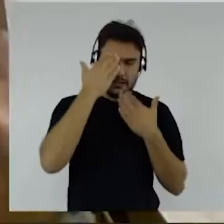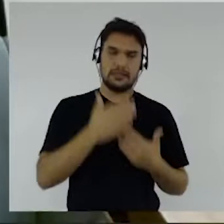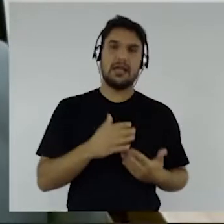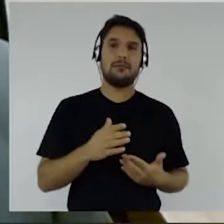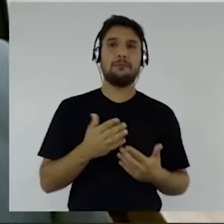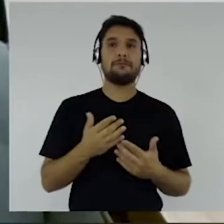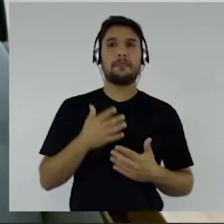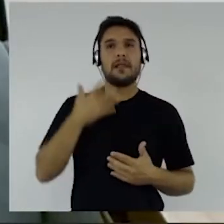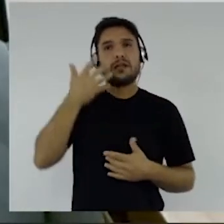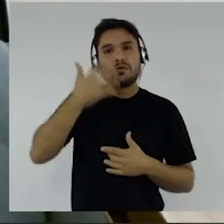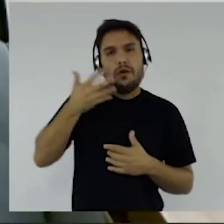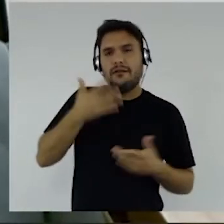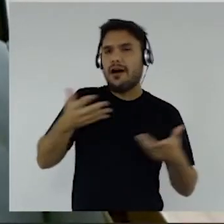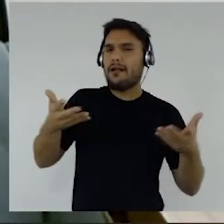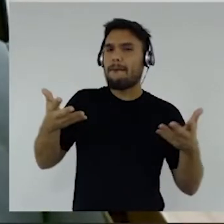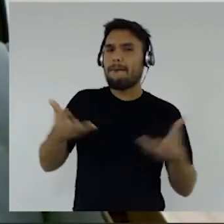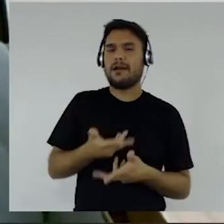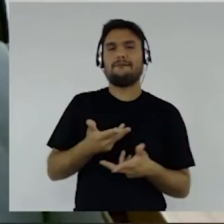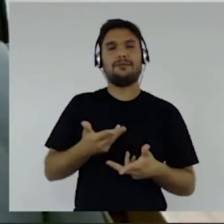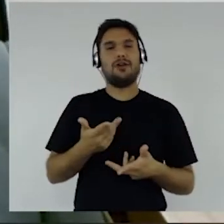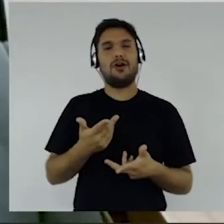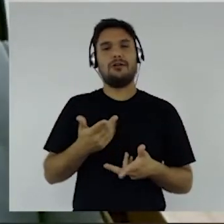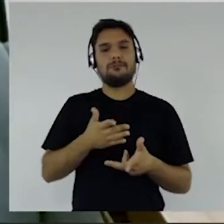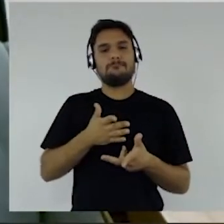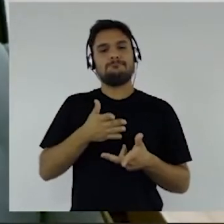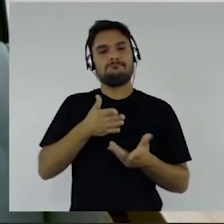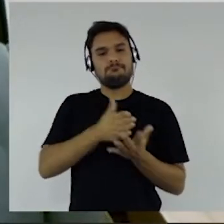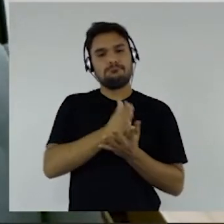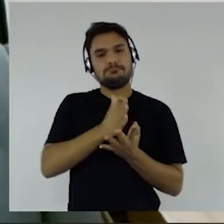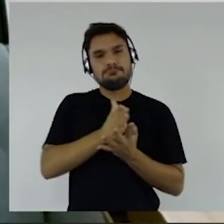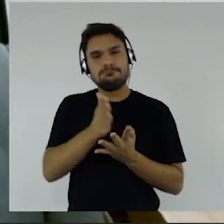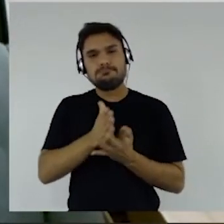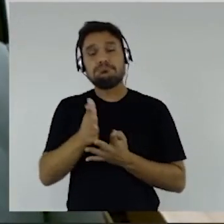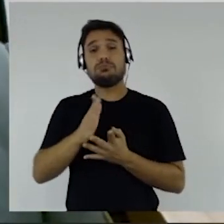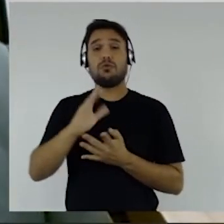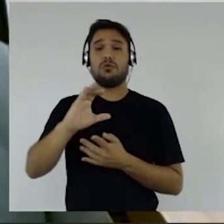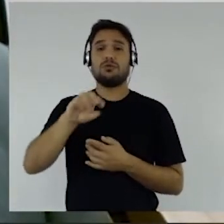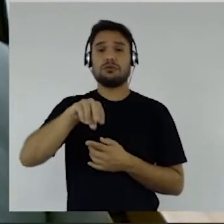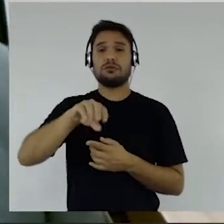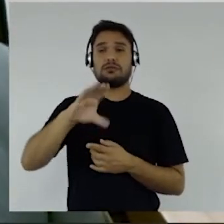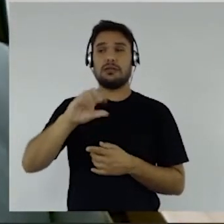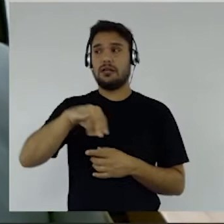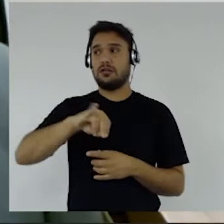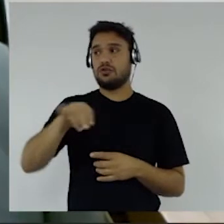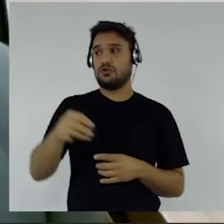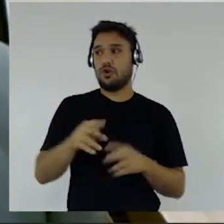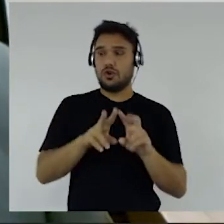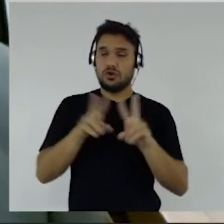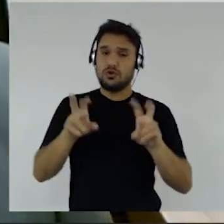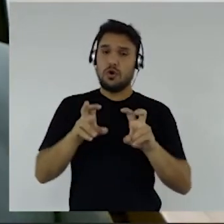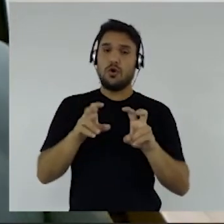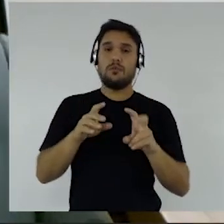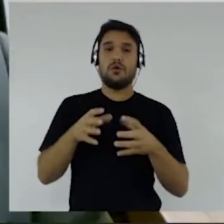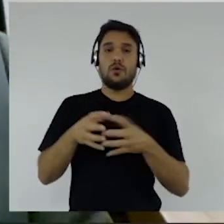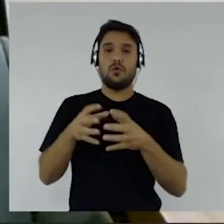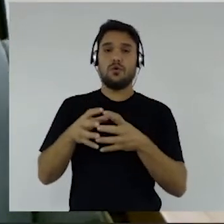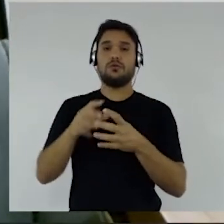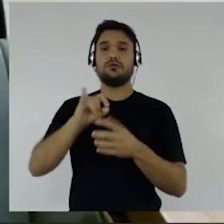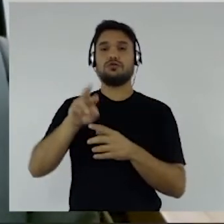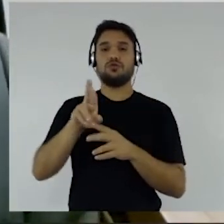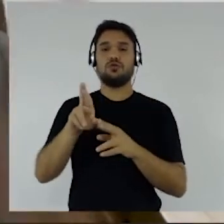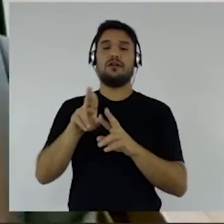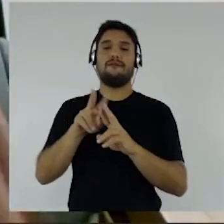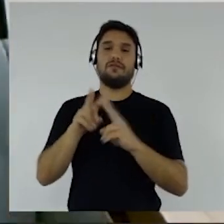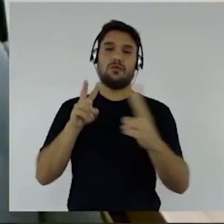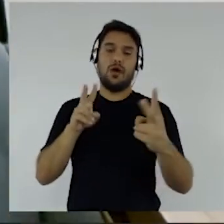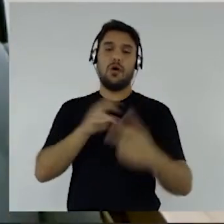Dani. Sua fala é espetacular, muito na linha do que pensa, inclusive, o Conselho Federal quanto a essa questão relativa ao Tribunal do Júri Virtual. Sem maiores